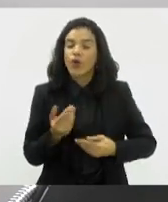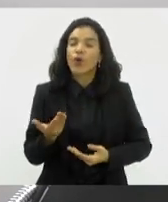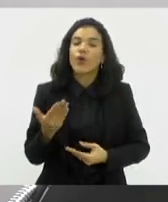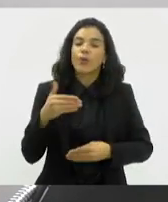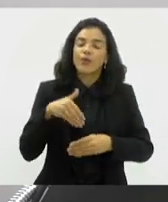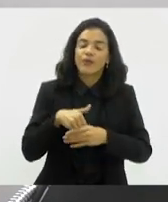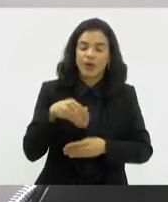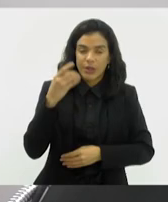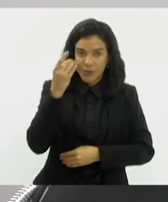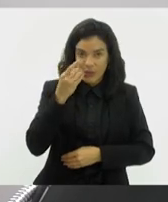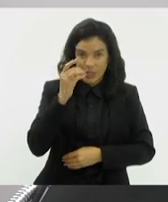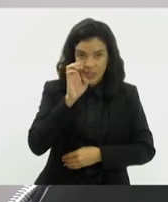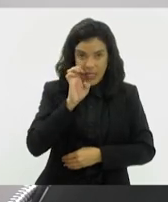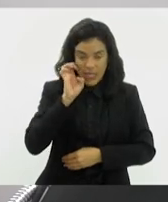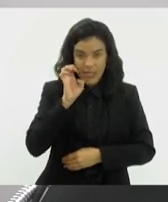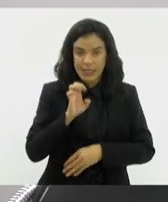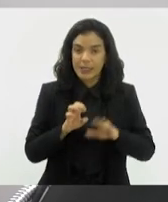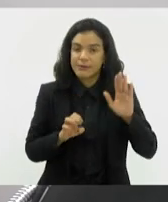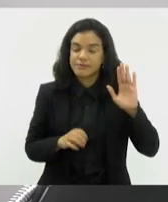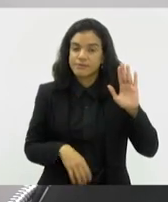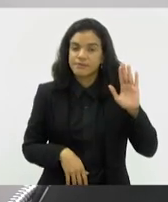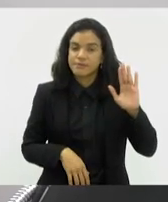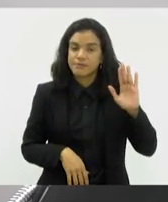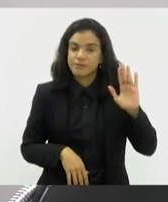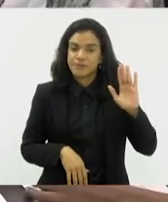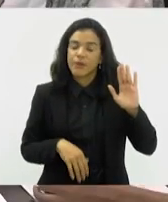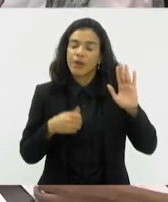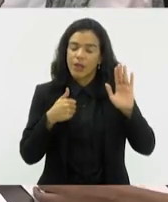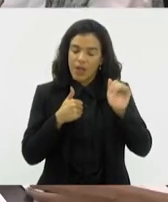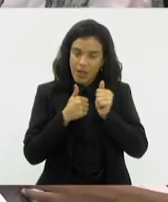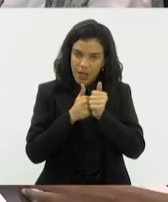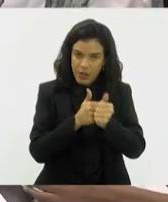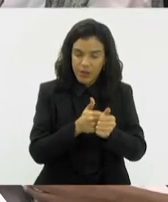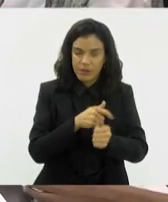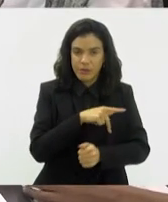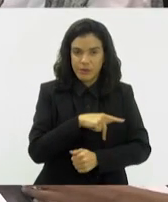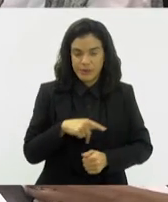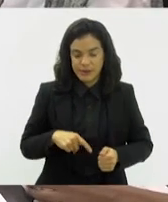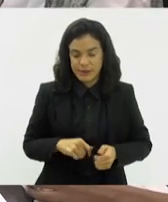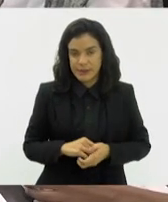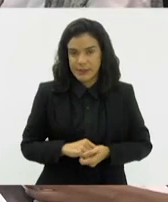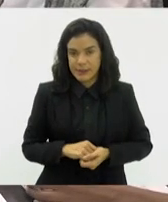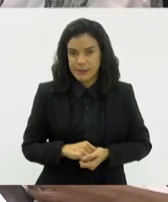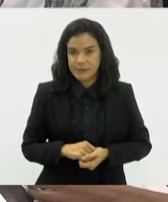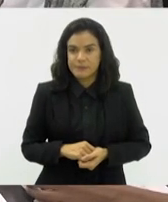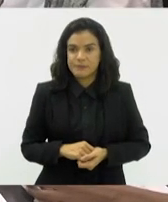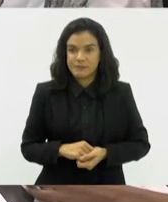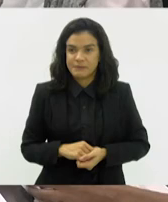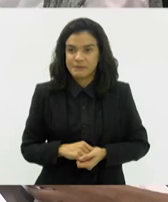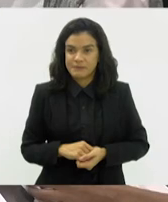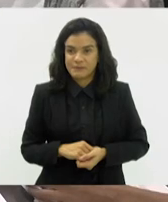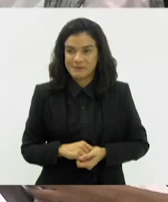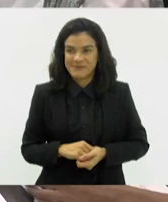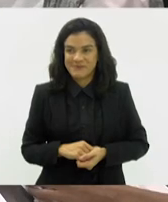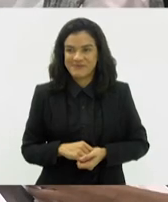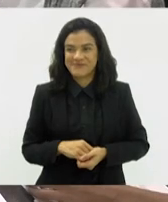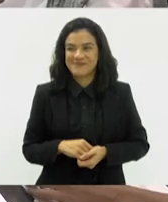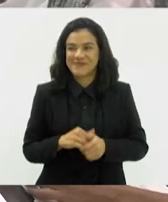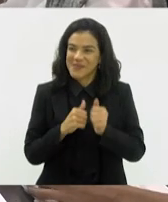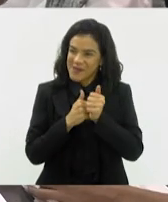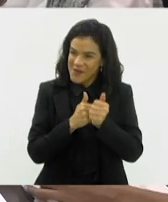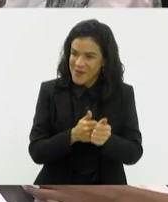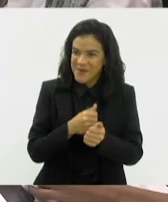deputada Élica Takimoto? Acompanho o presidente. Que está acompanhando o deputado Carlos